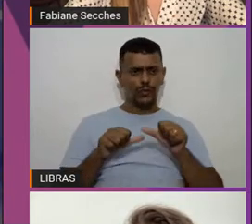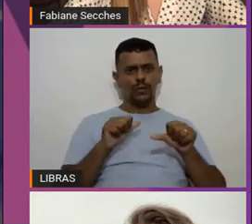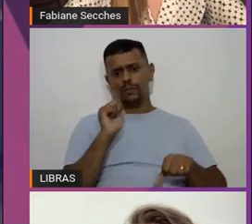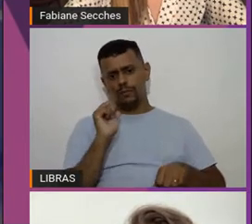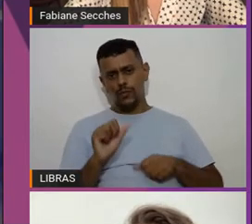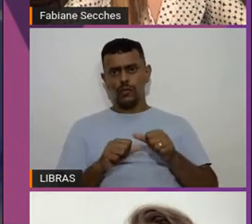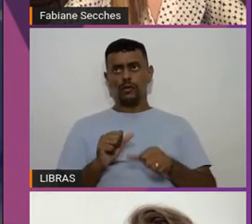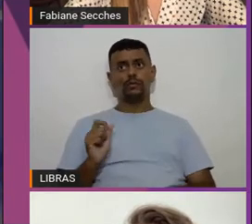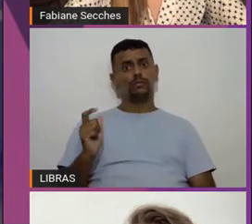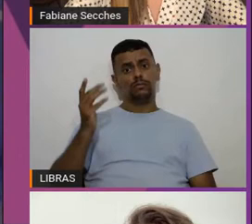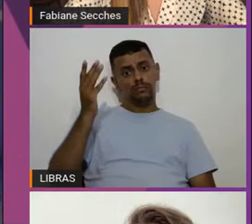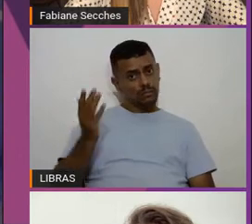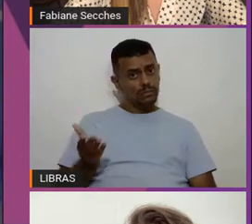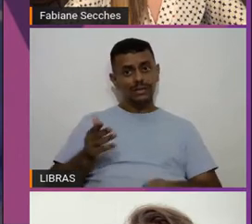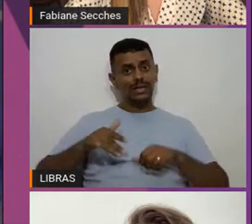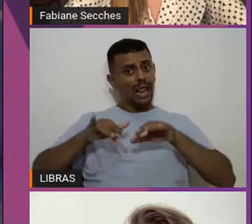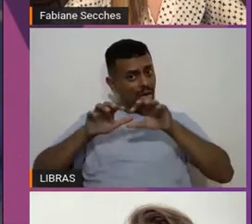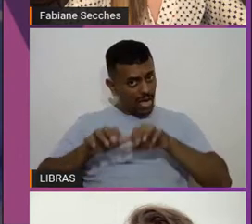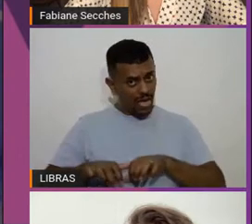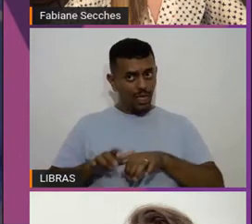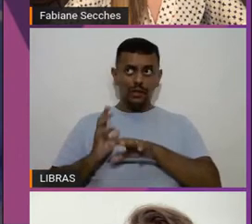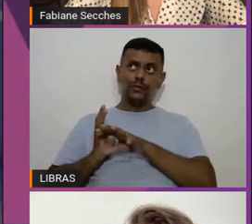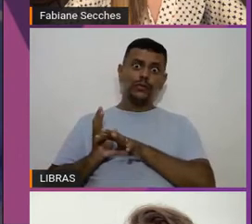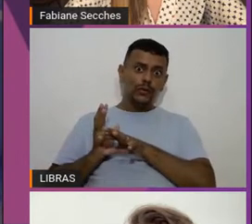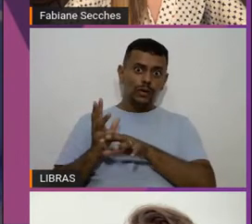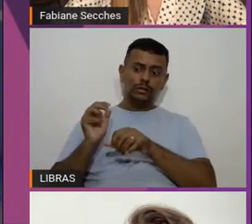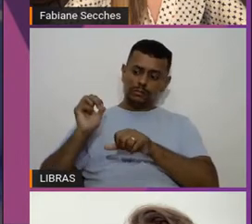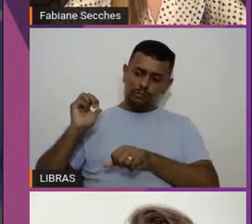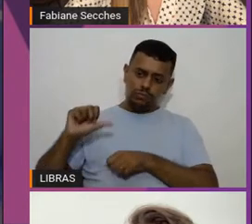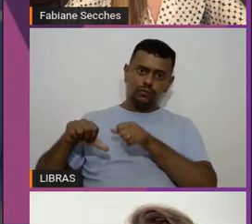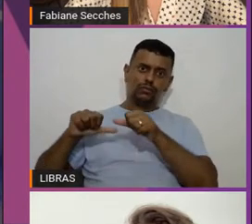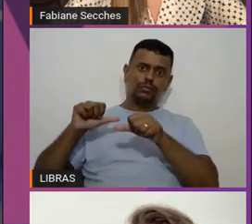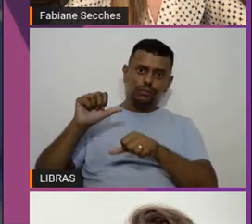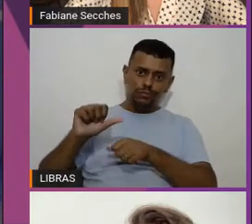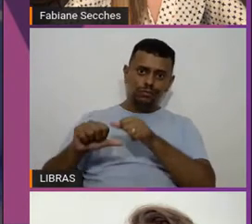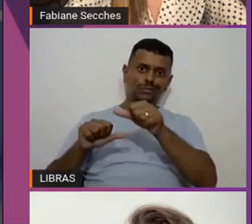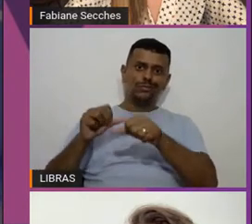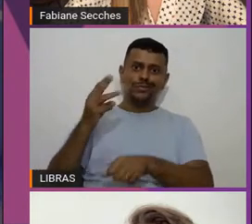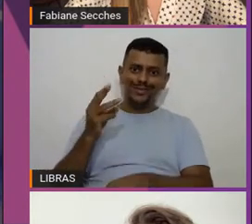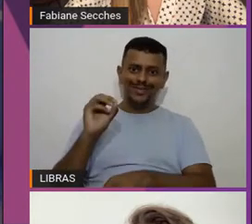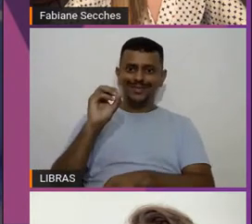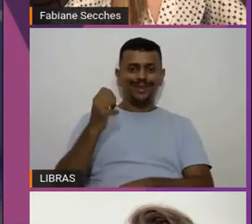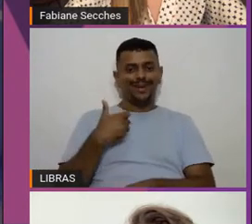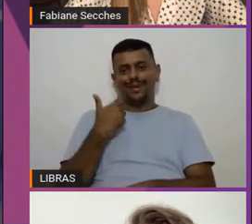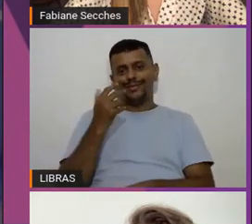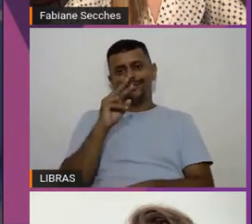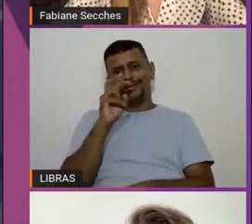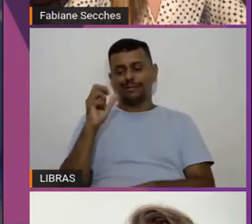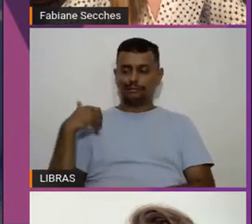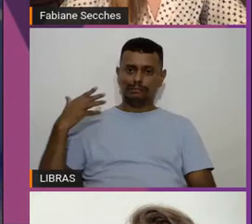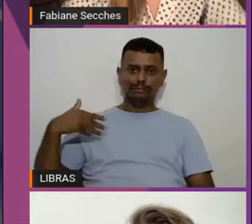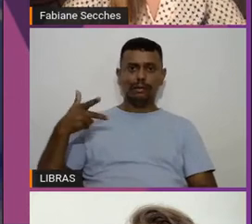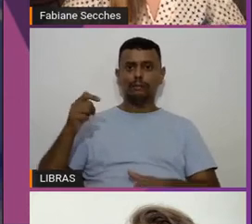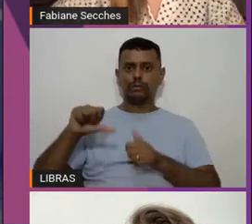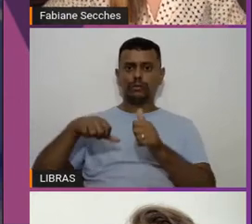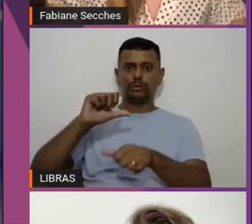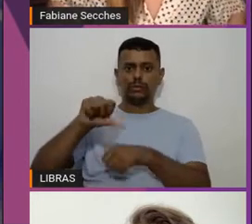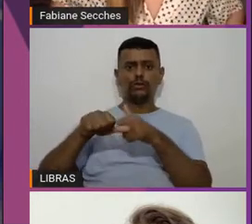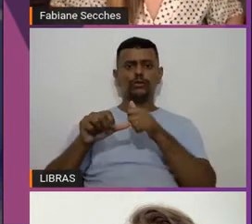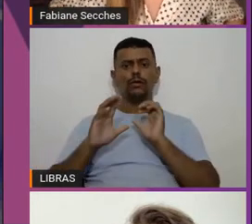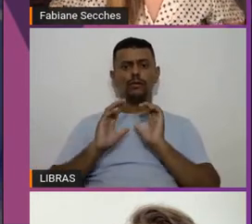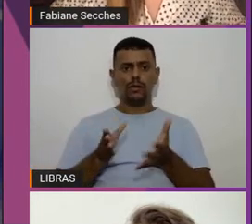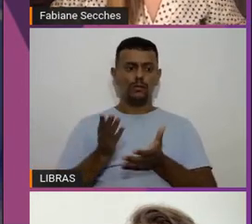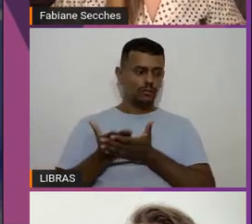você tem que mudar né você vai mudando a transformação na vida de qualquer pessoa então da